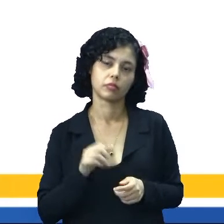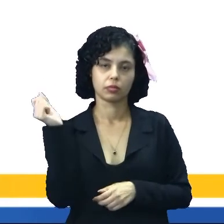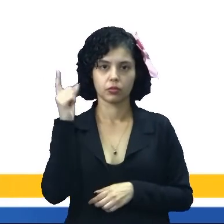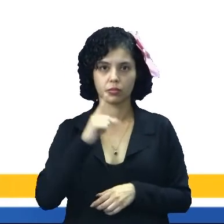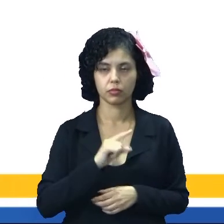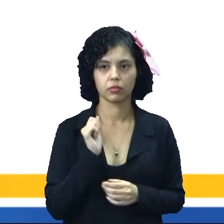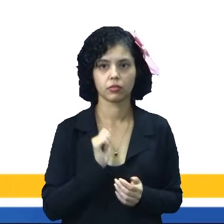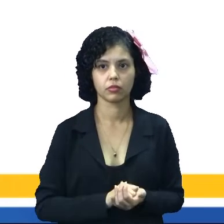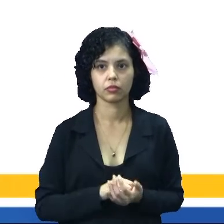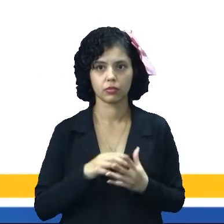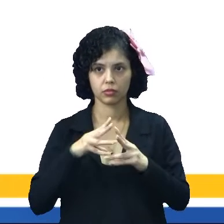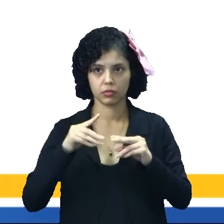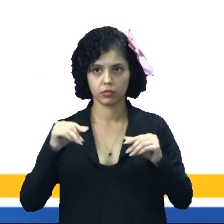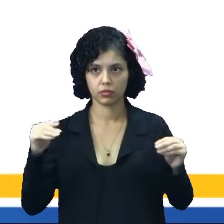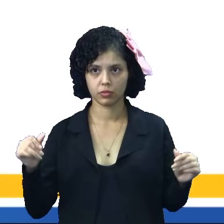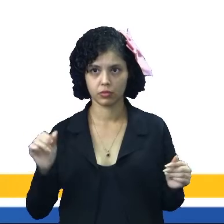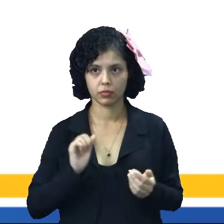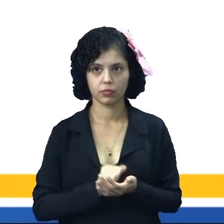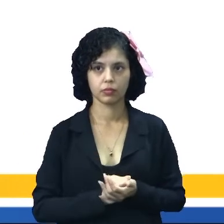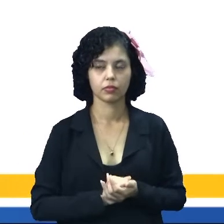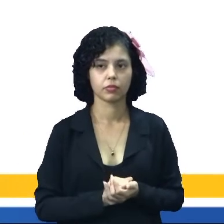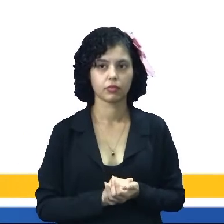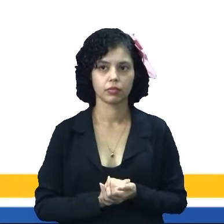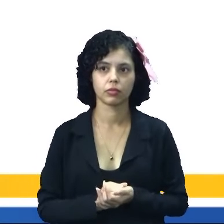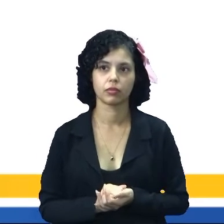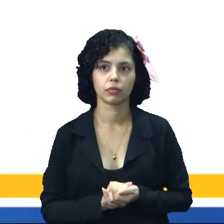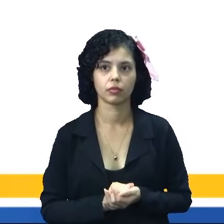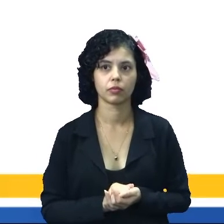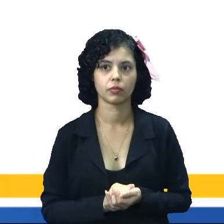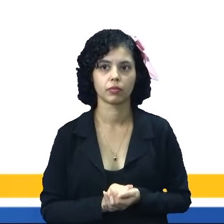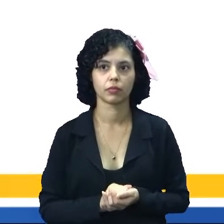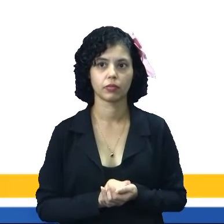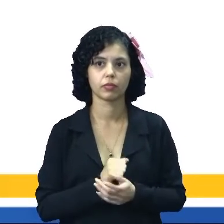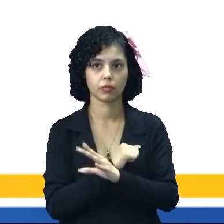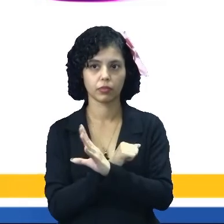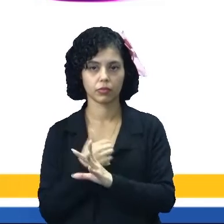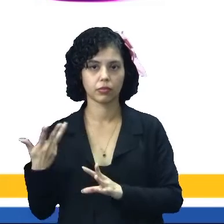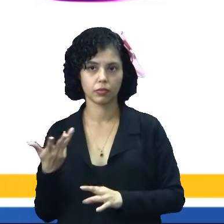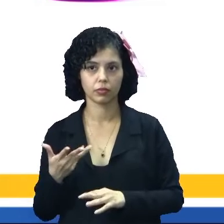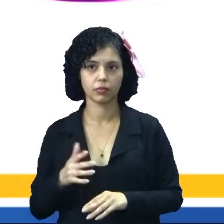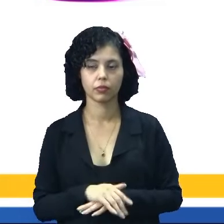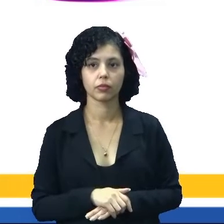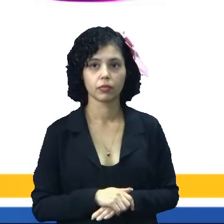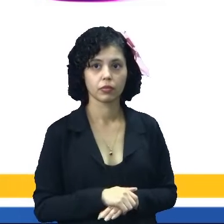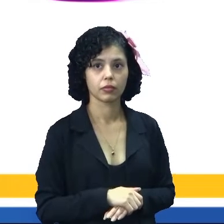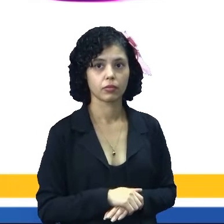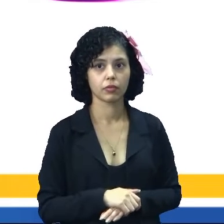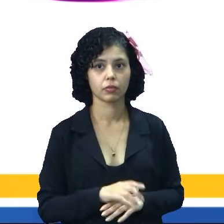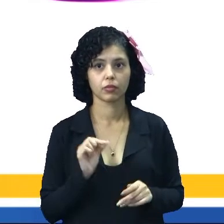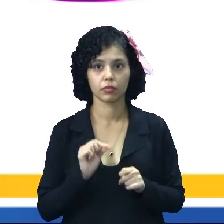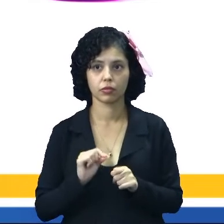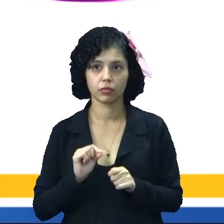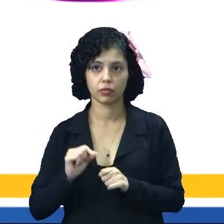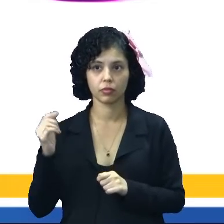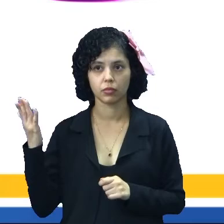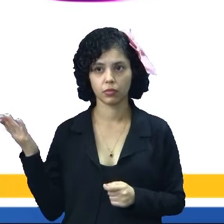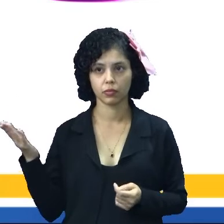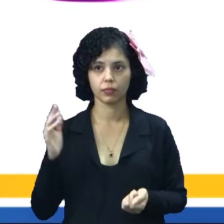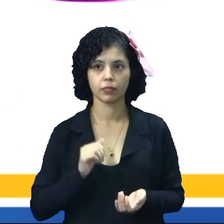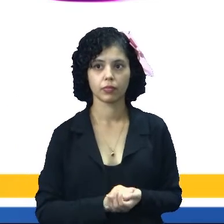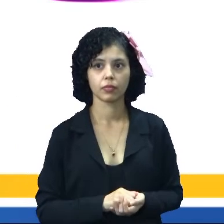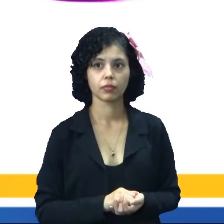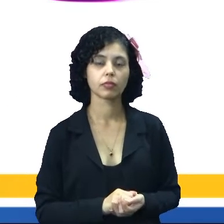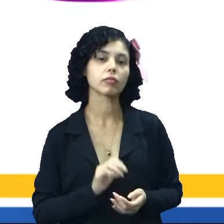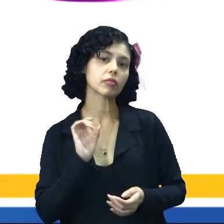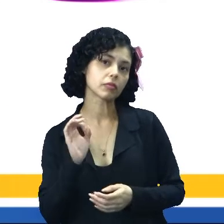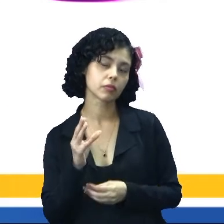a solução de fenolftaleína e indicadores também ácido-base. E para você fazer o experimento do